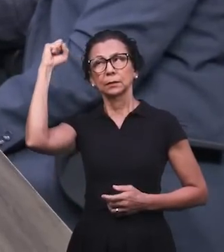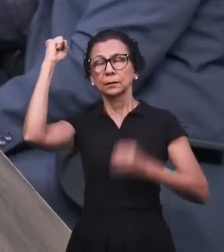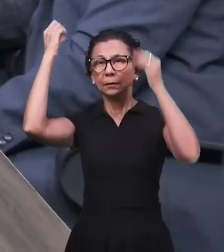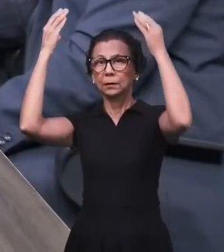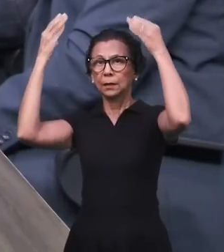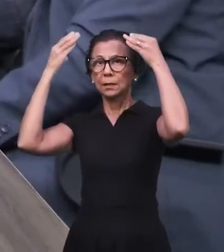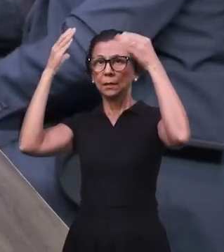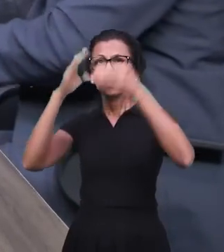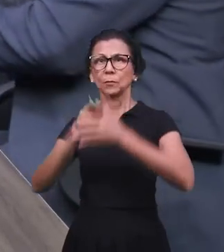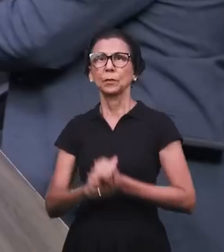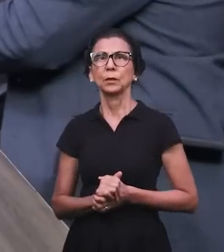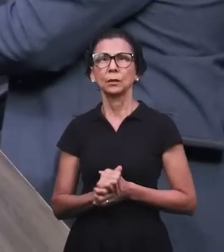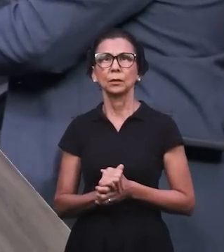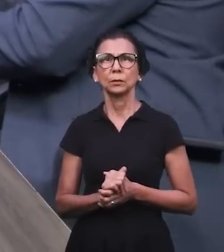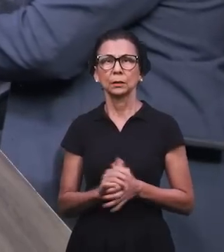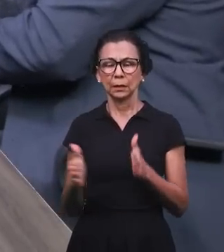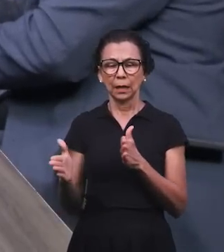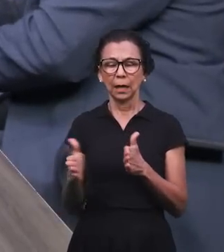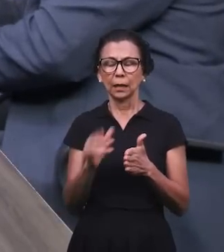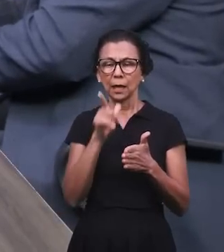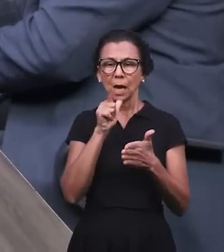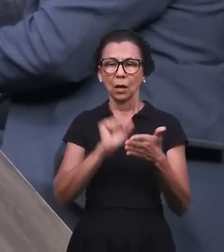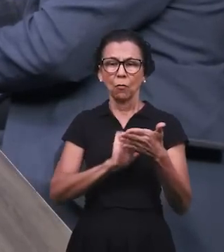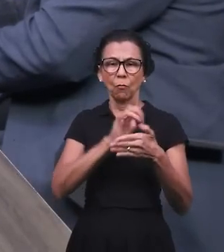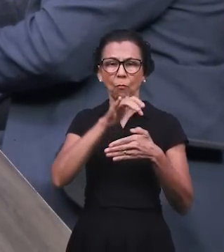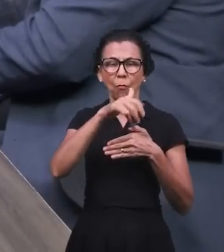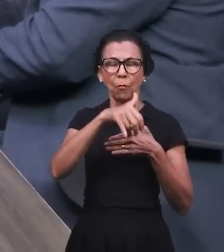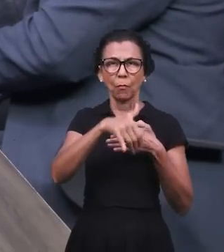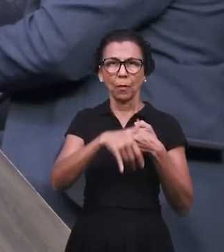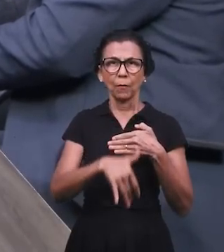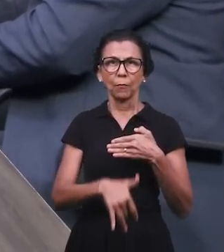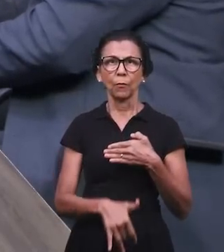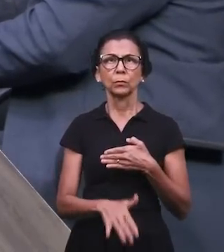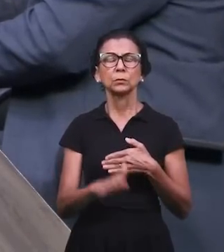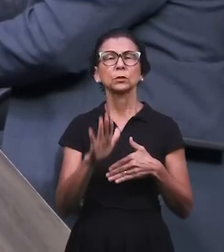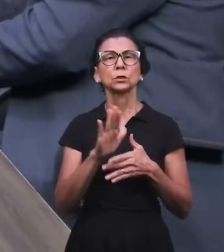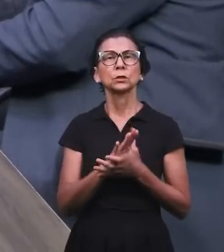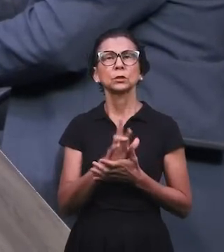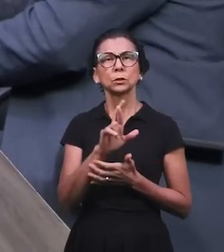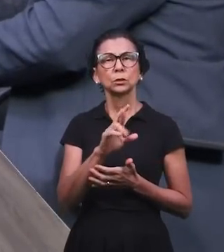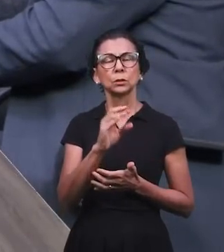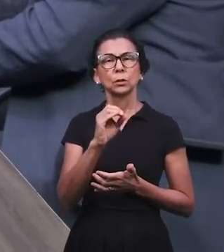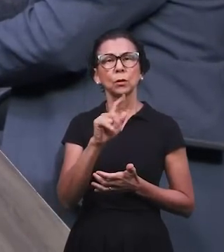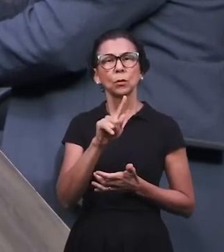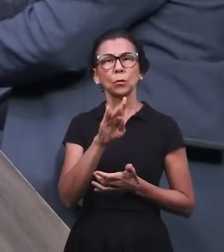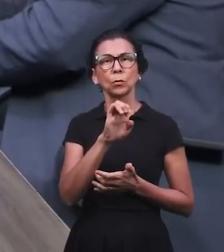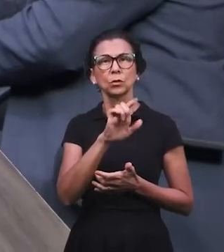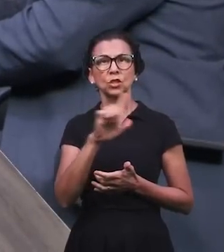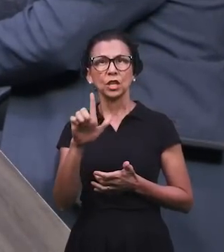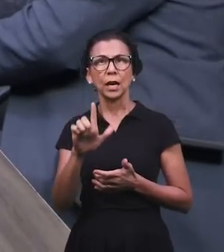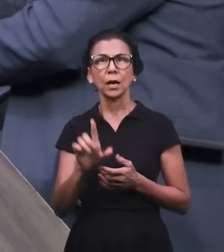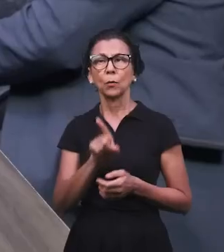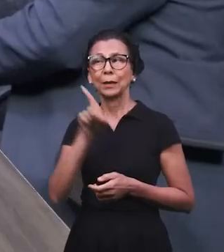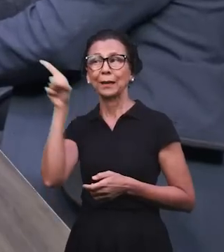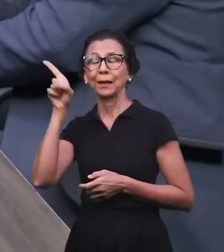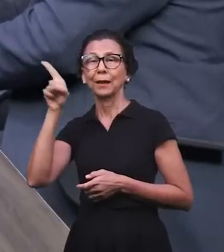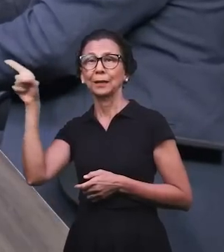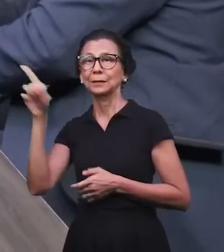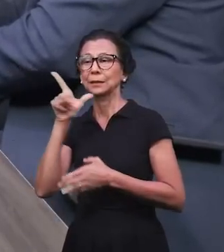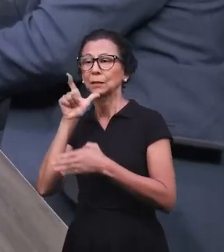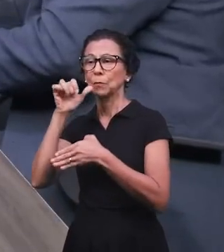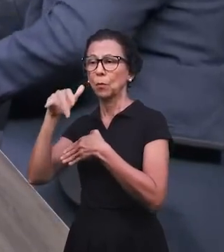de Rogel, onde havia a pedra morte. de Zoelete, morte. E lá em cima, ali a fonte de Gion. Vida, onde